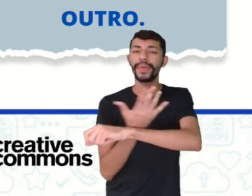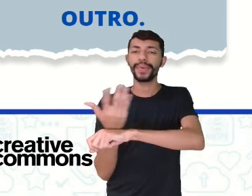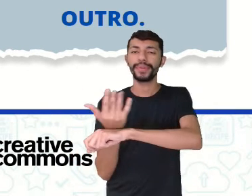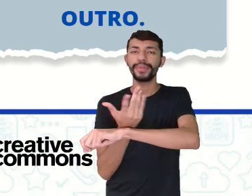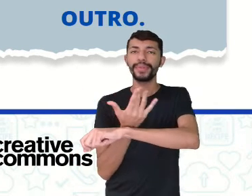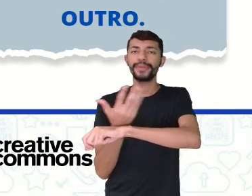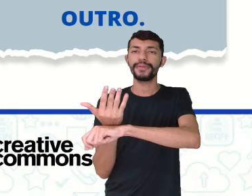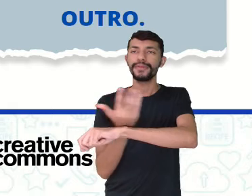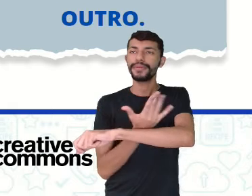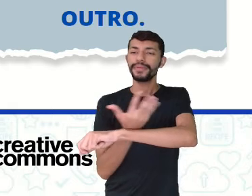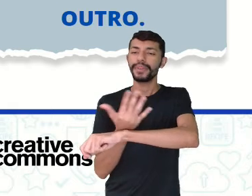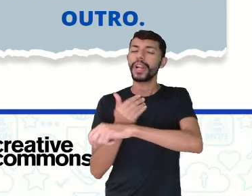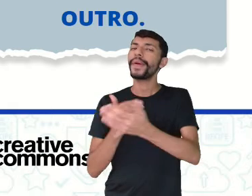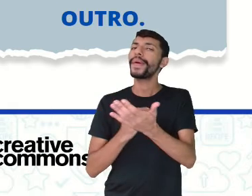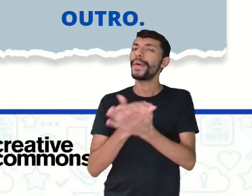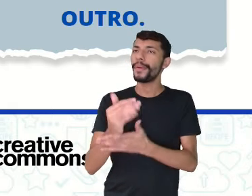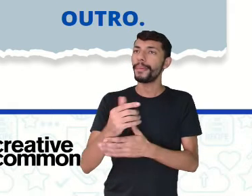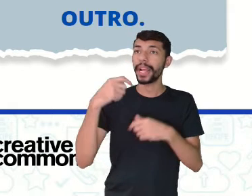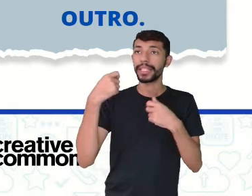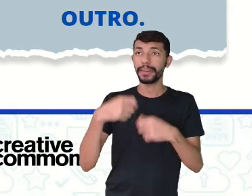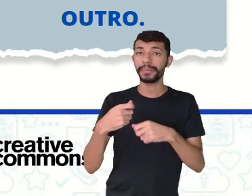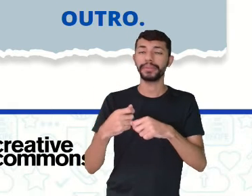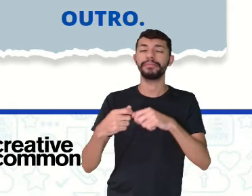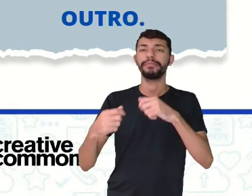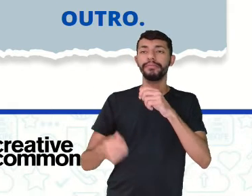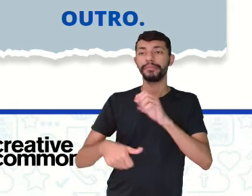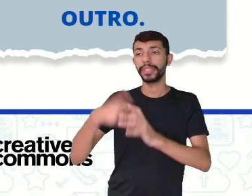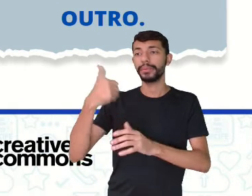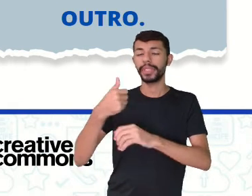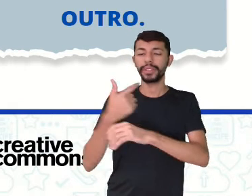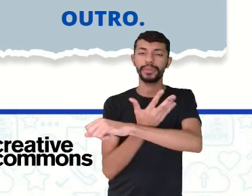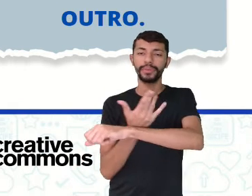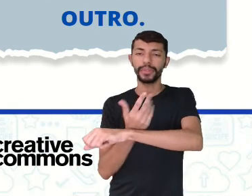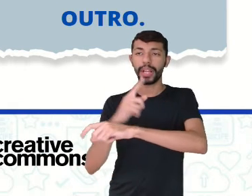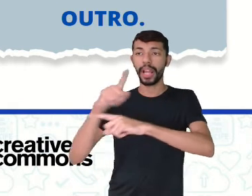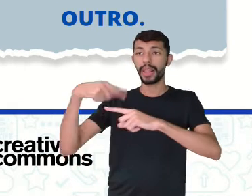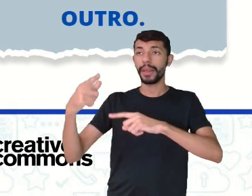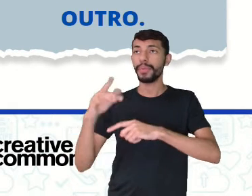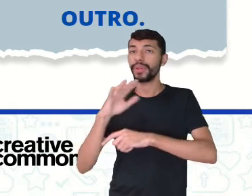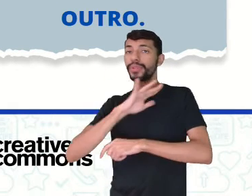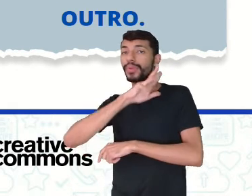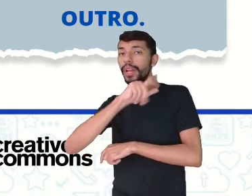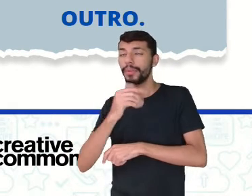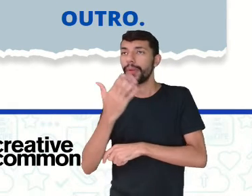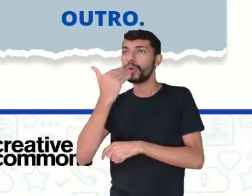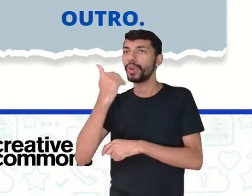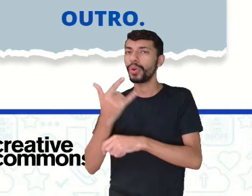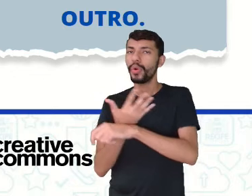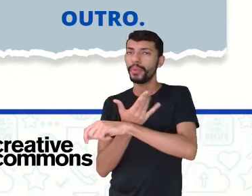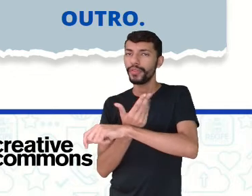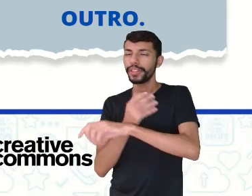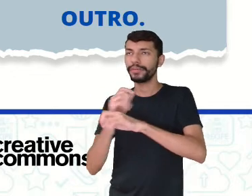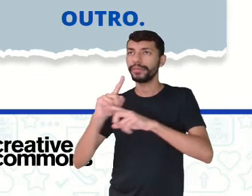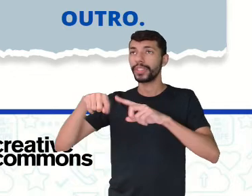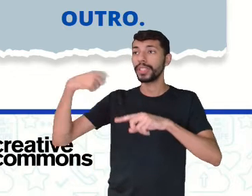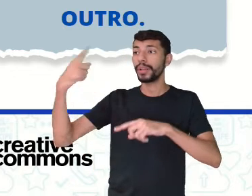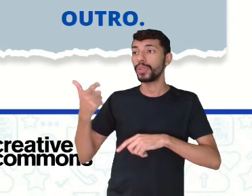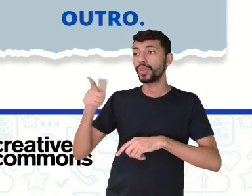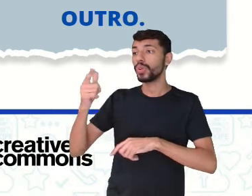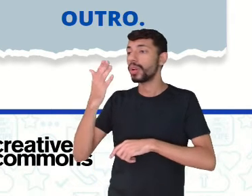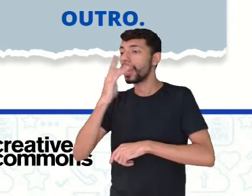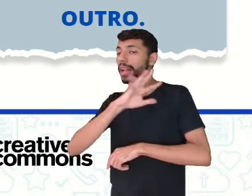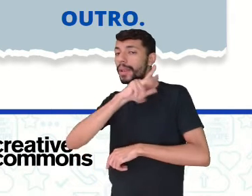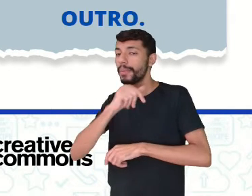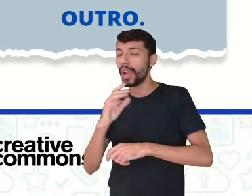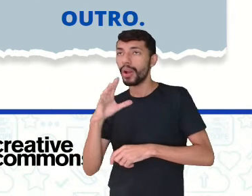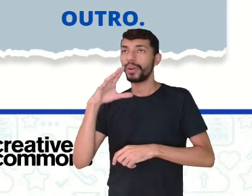alimentar, ele inicia com um vegetal. Depois, um animal que se alimenta do vegetal, outro animal que se